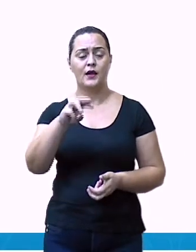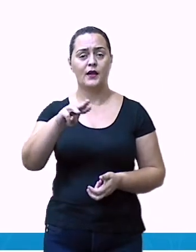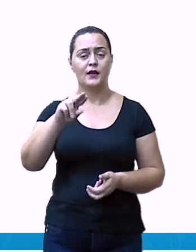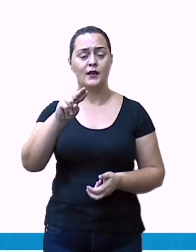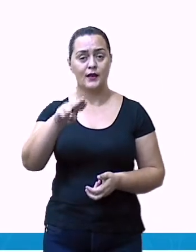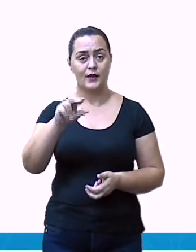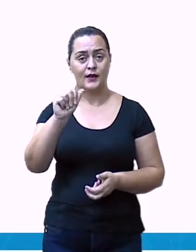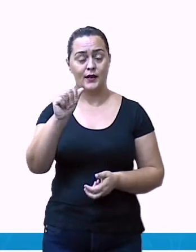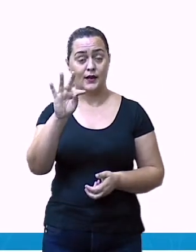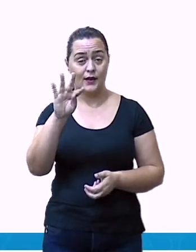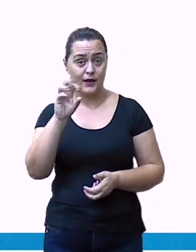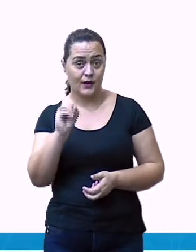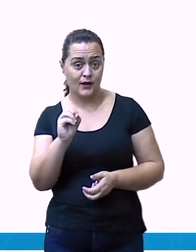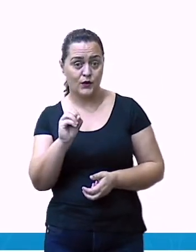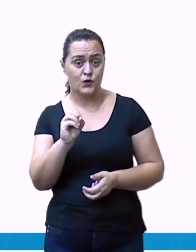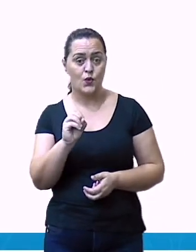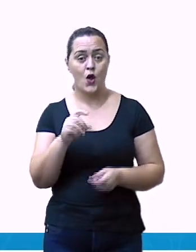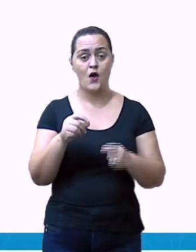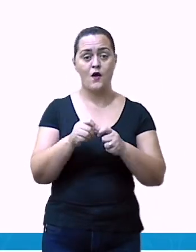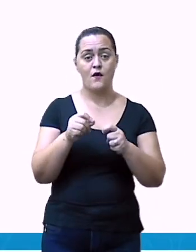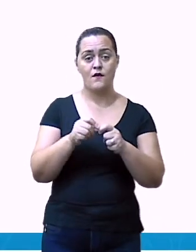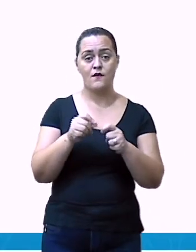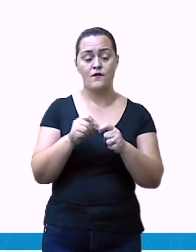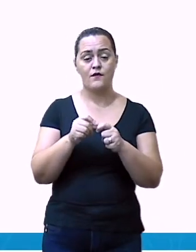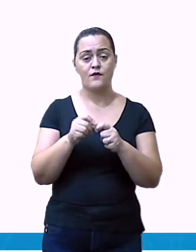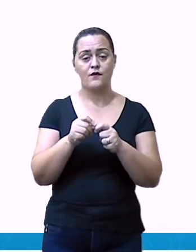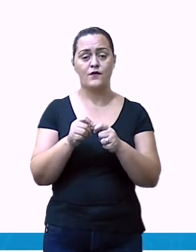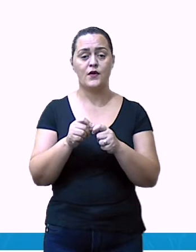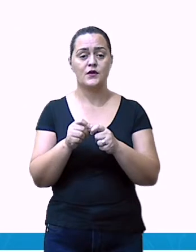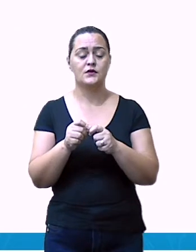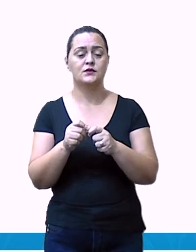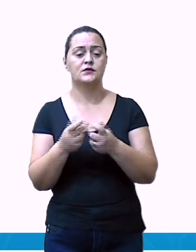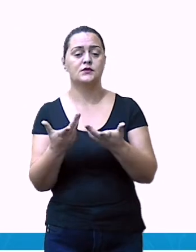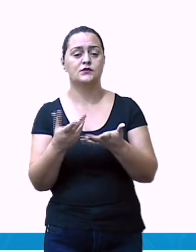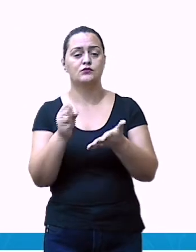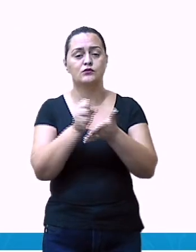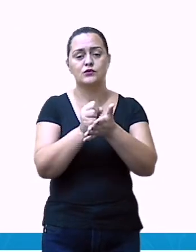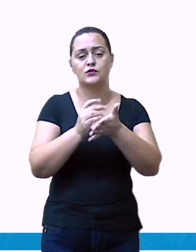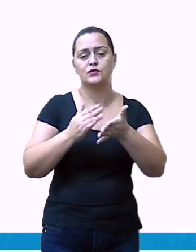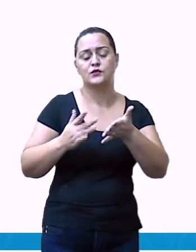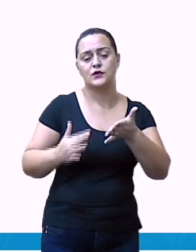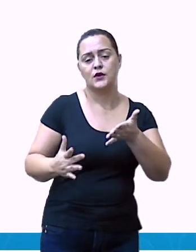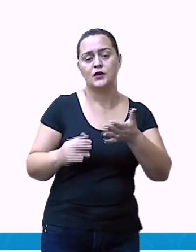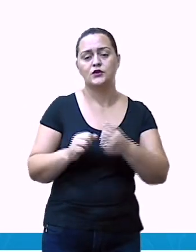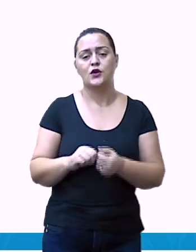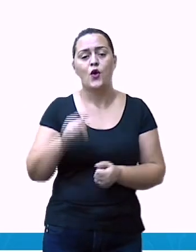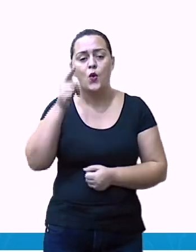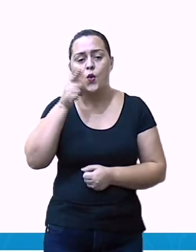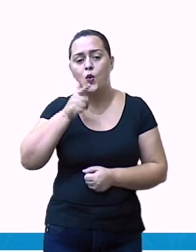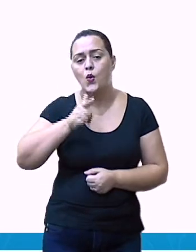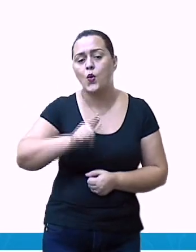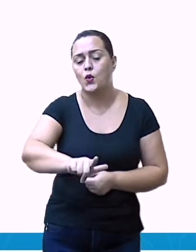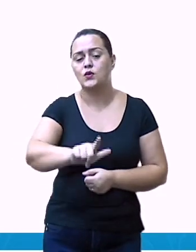e conseguiu uma pontuação final de 8,6, ou 8 inteiros e 6